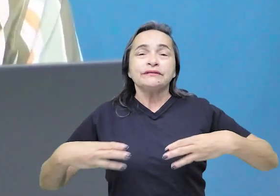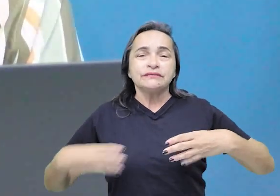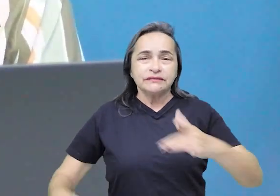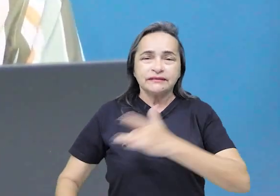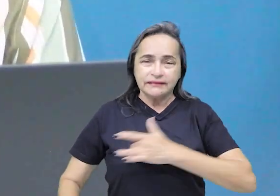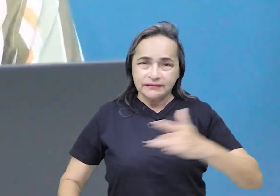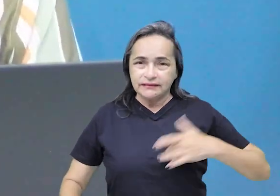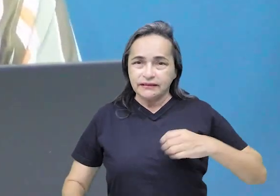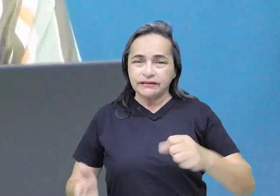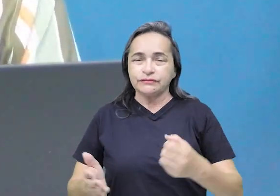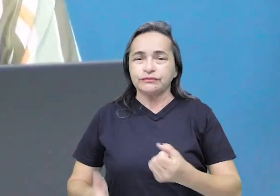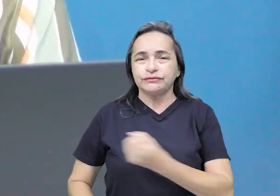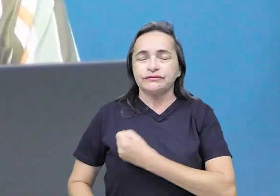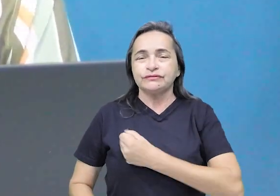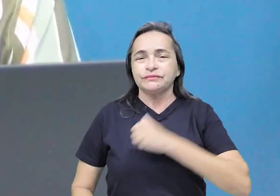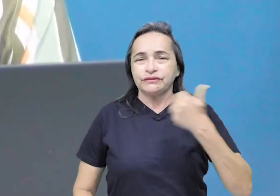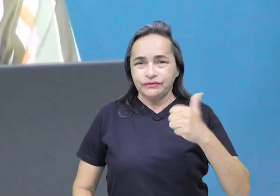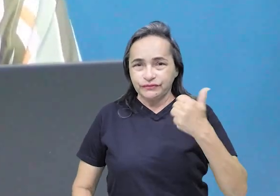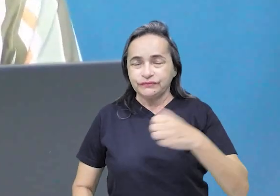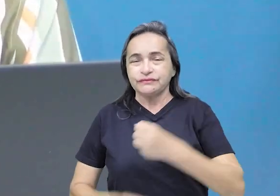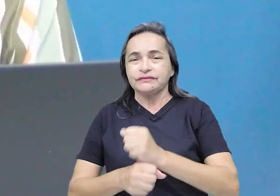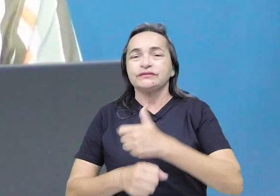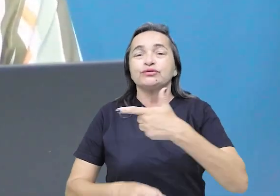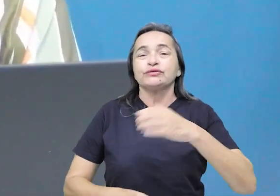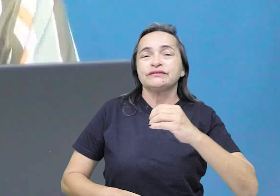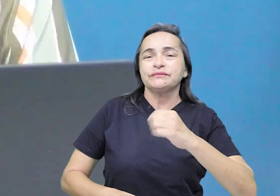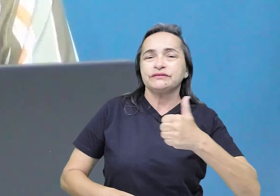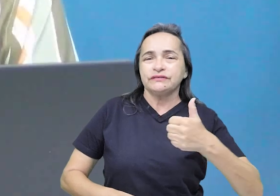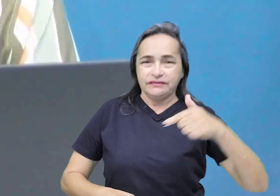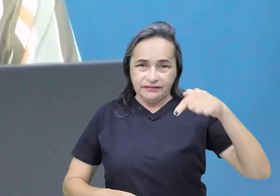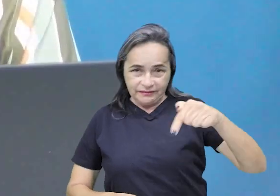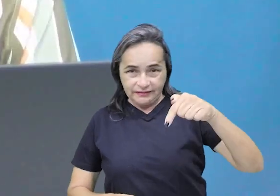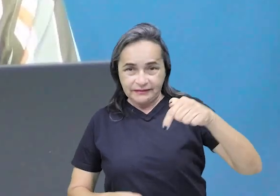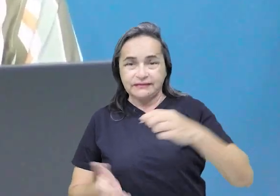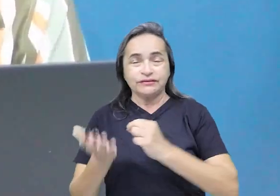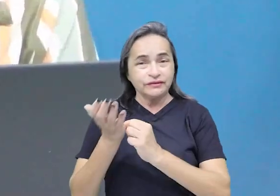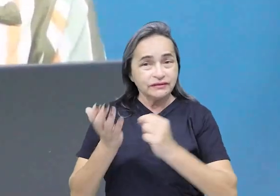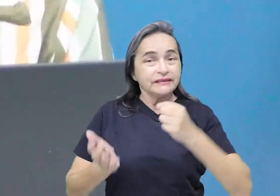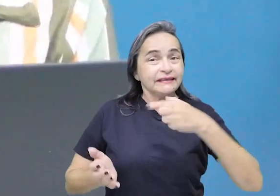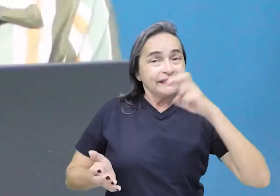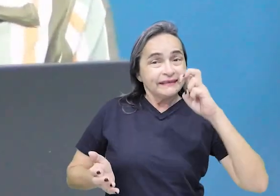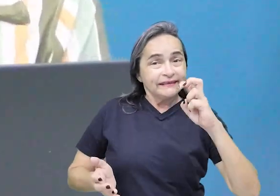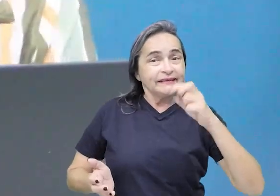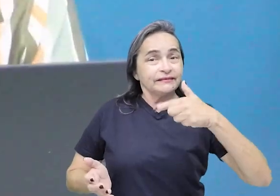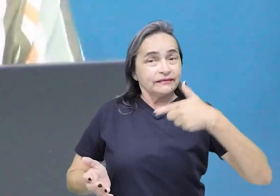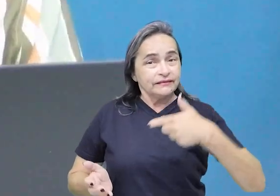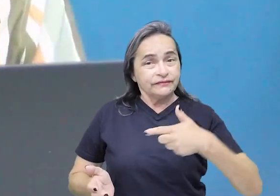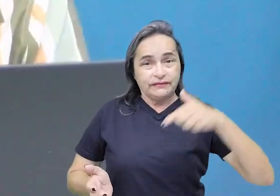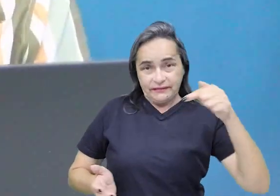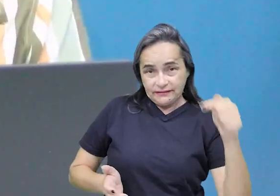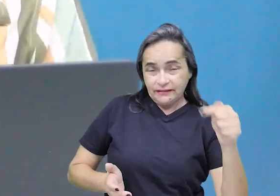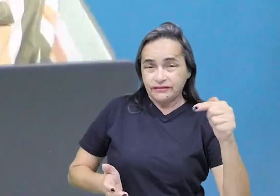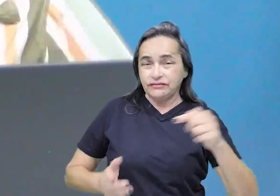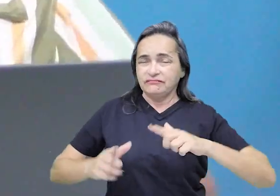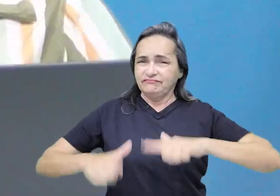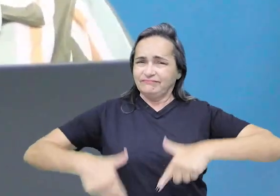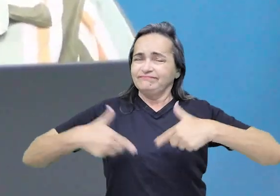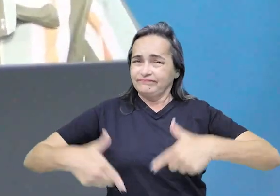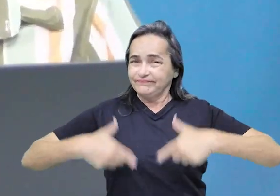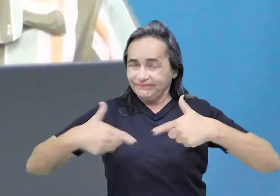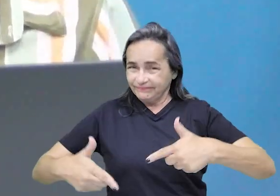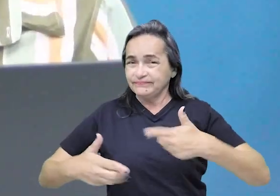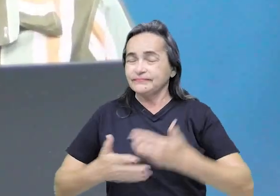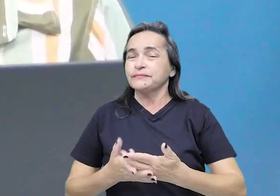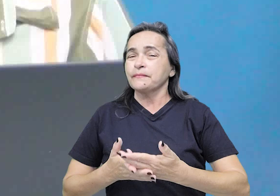Saúde, número 1 de 2017, artigo 527, como um símbolo de luta cujo